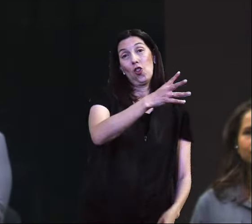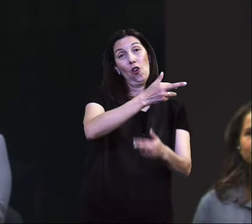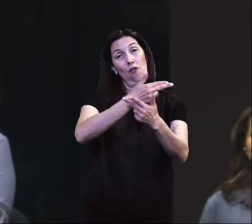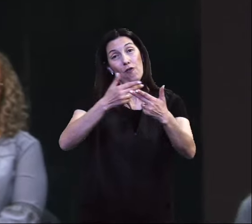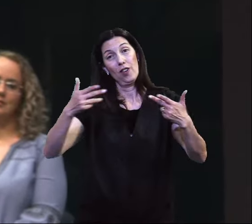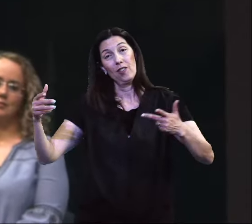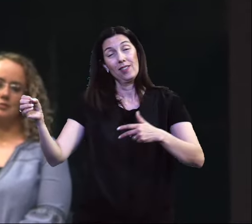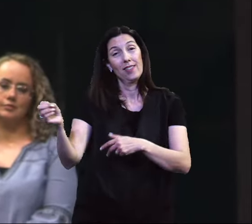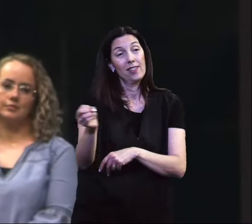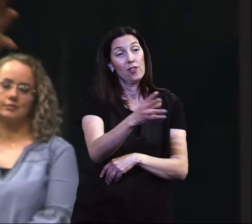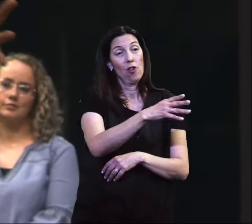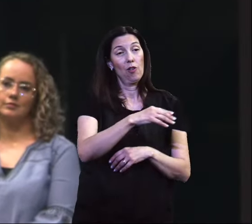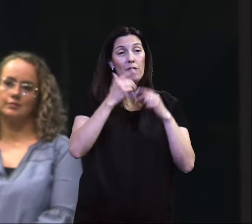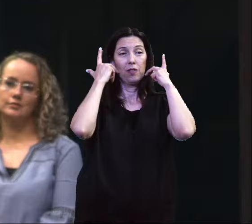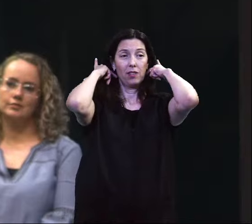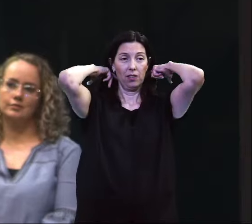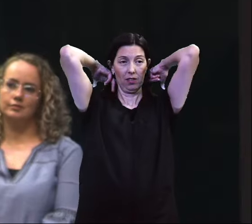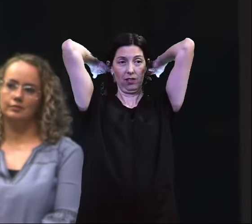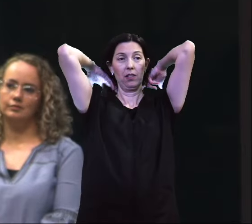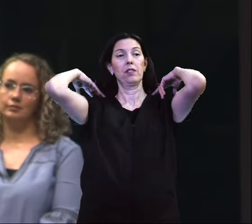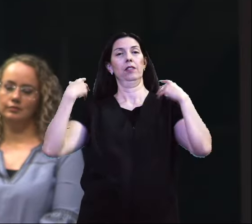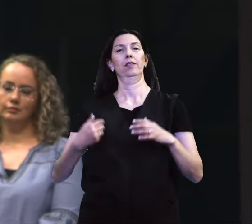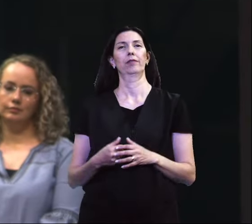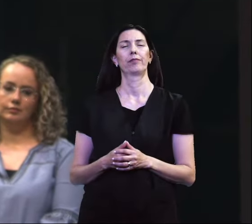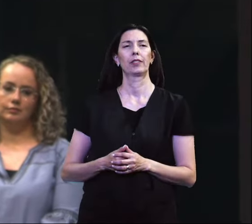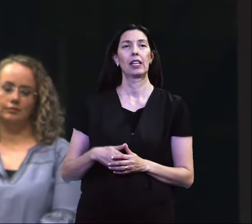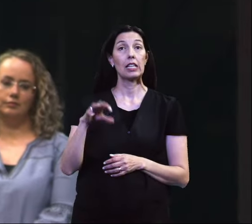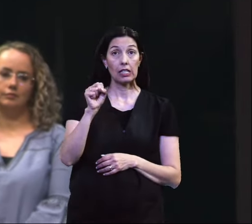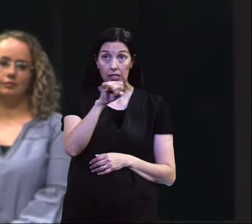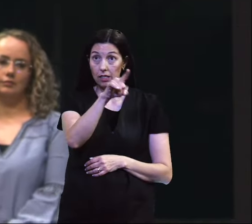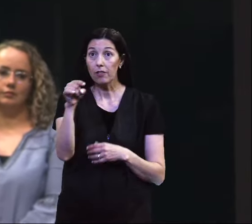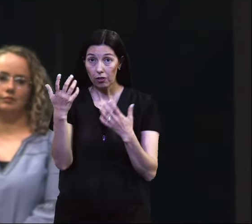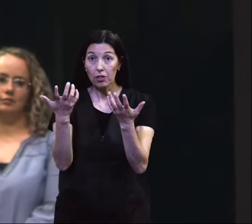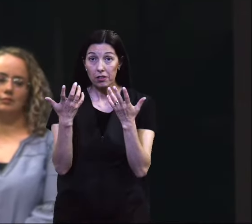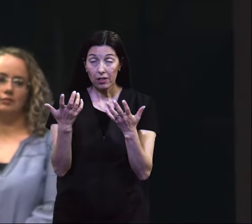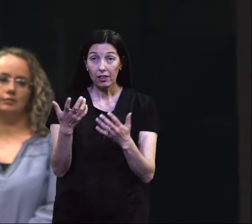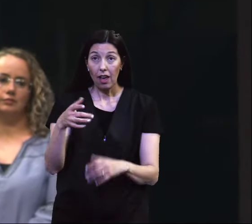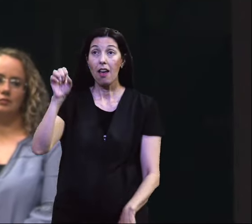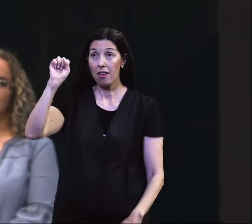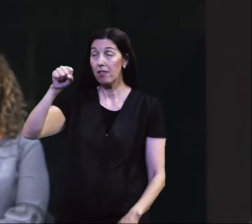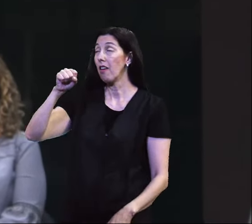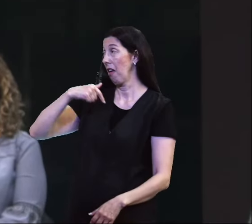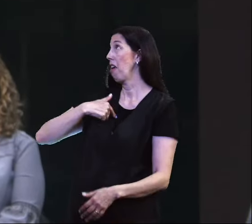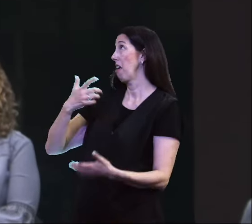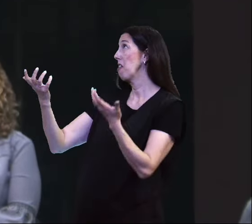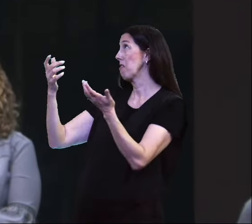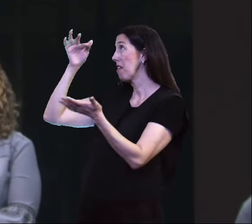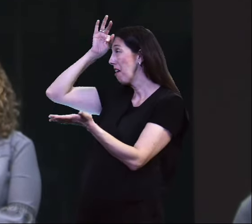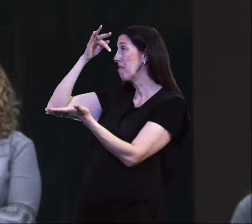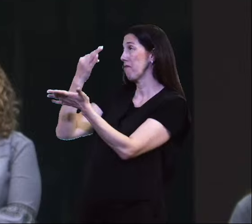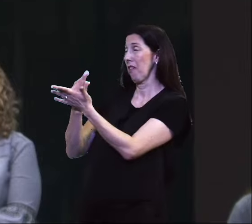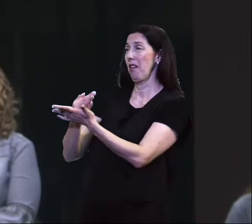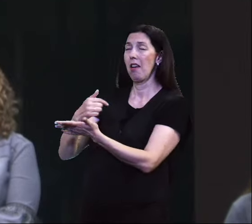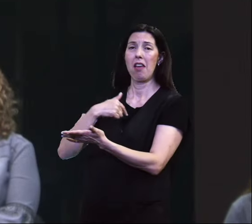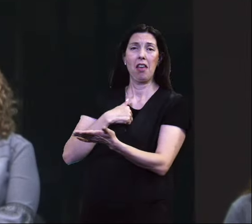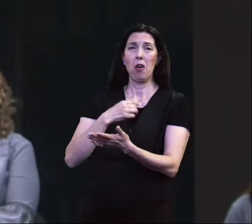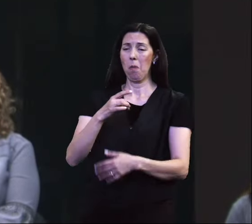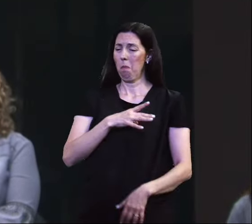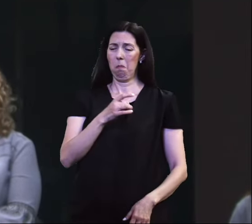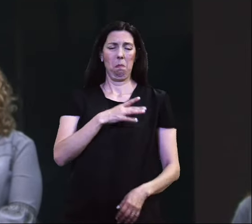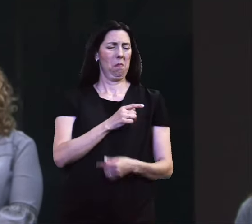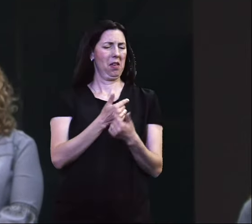inédita. Se você quer dizer sim para Deus: Pai, eu quero ter fé. Eu quero, Pai. Eu não quero ter